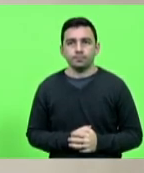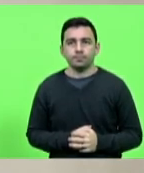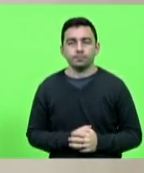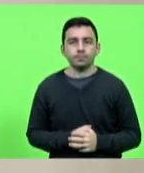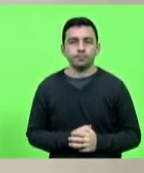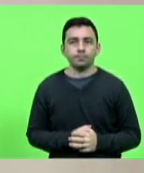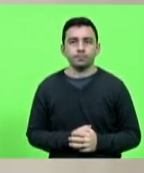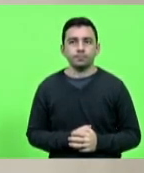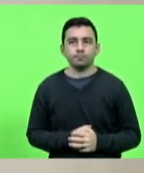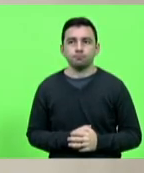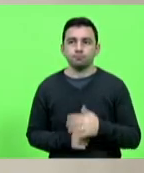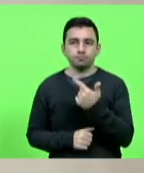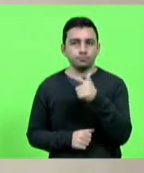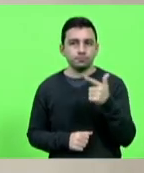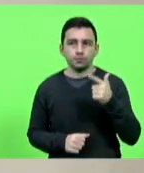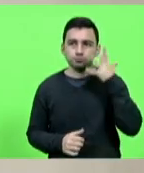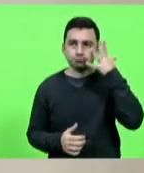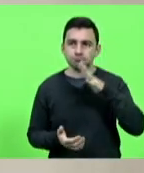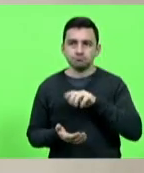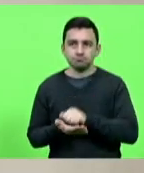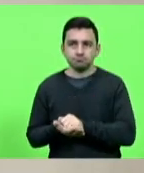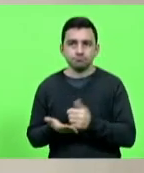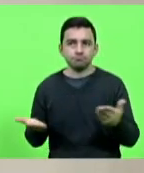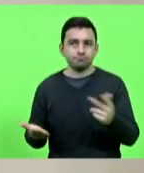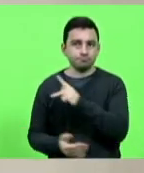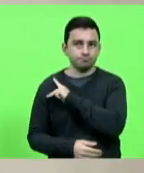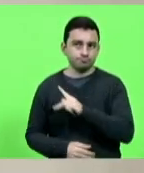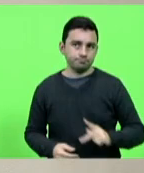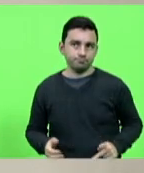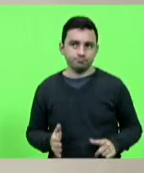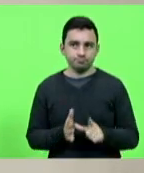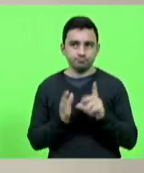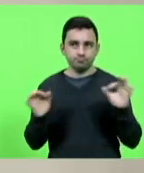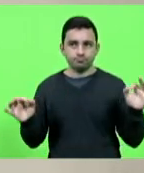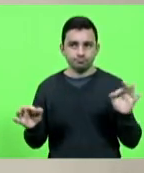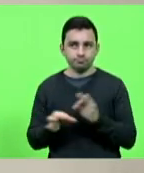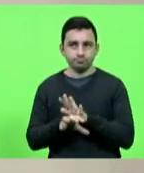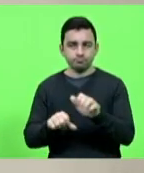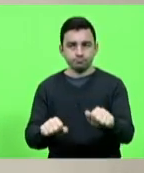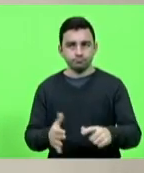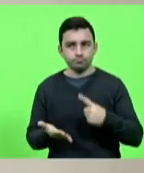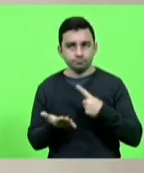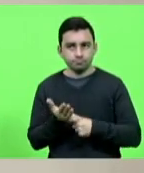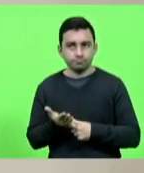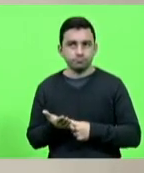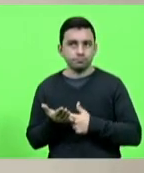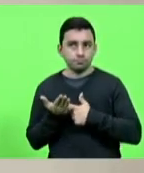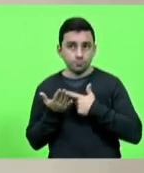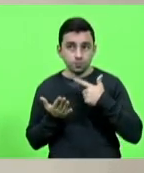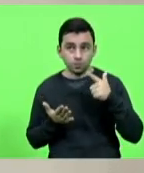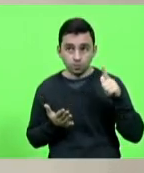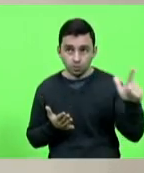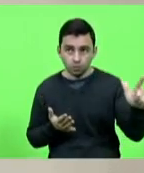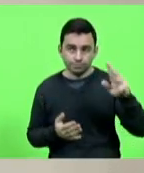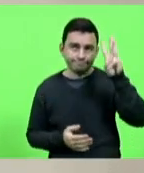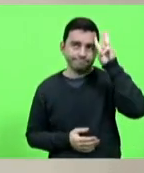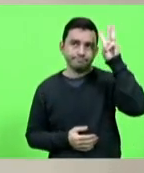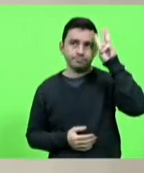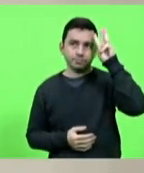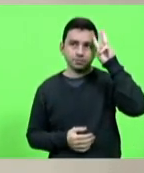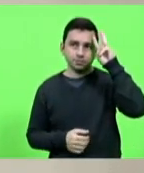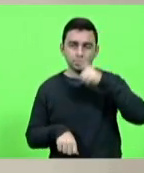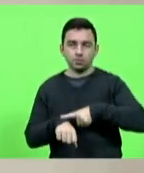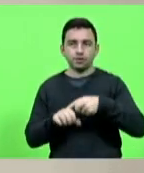não havendo mais oradores inscritos esta presidência antes de encerrar a sessão convoca outra ordinária para terça-feira no horário